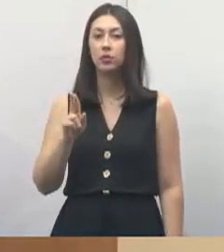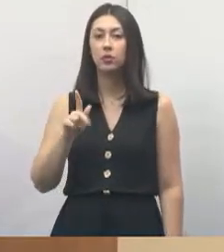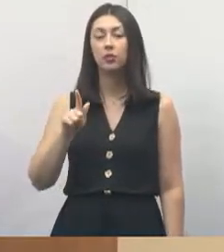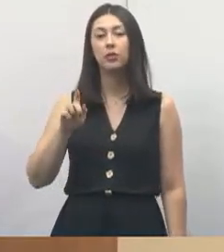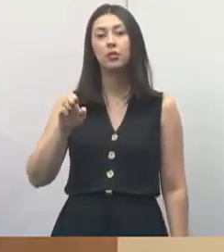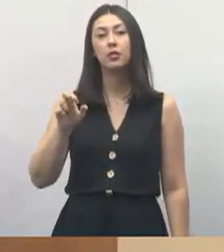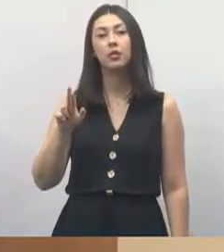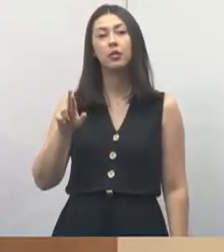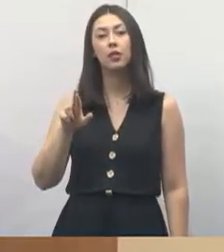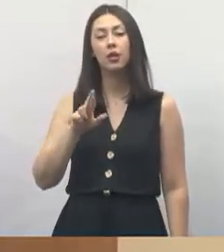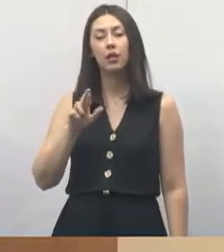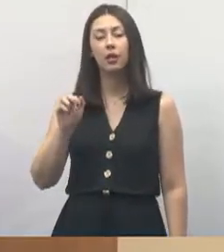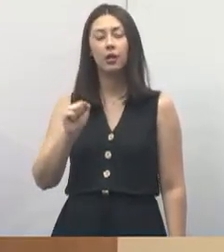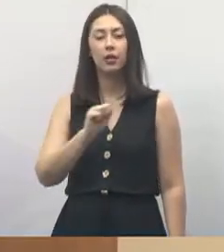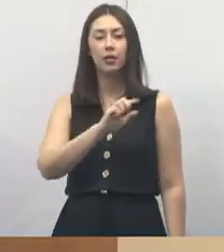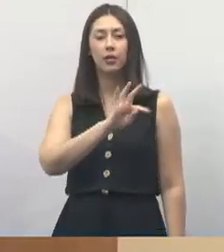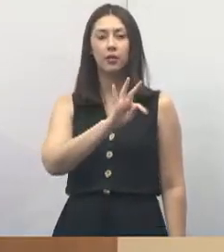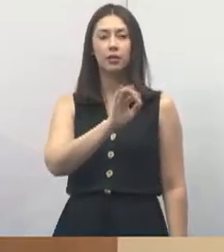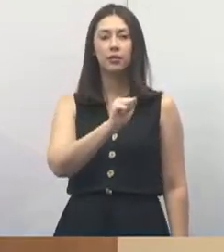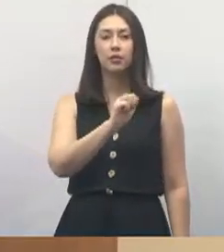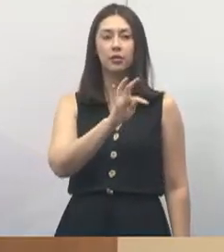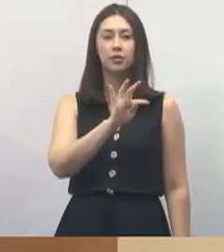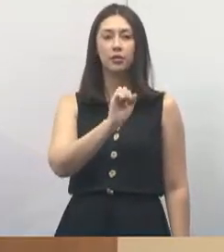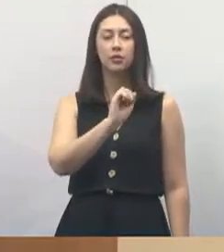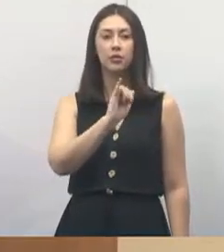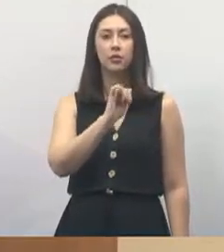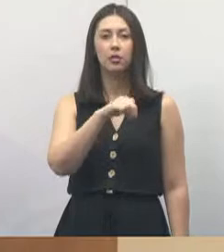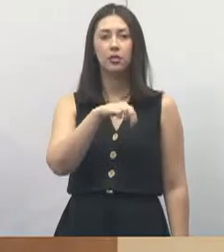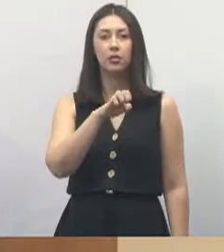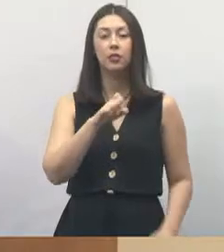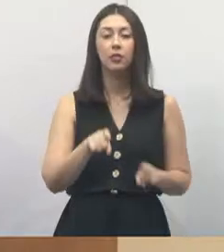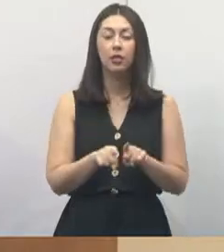Dra. Jamile, pelo triênio